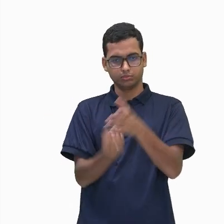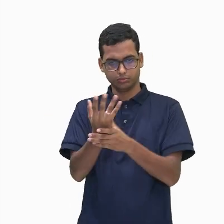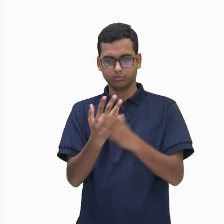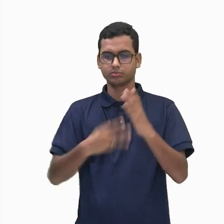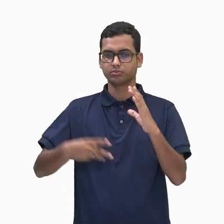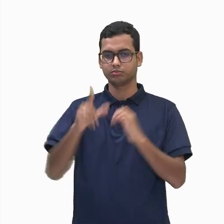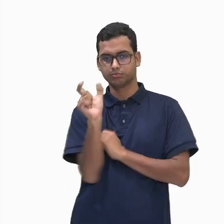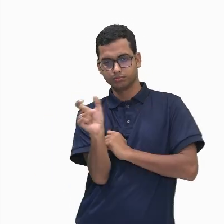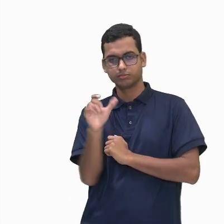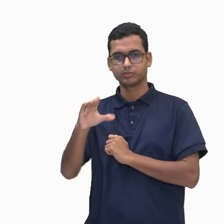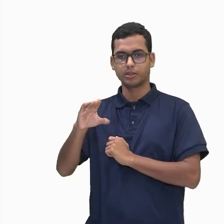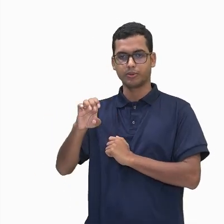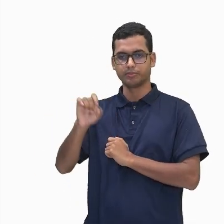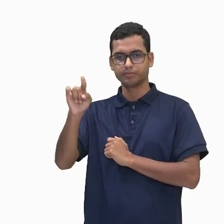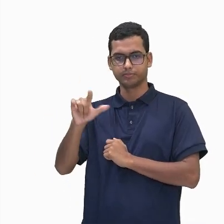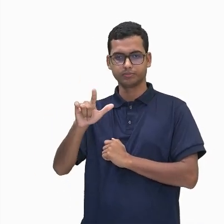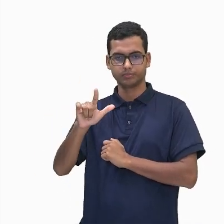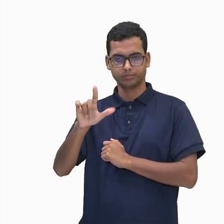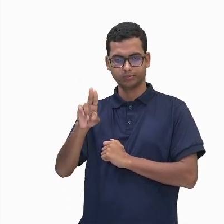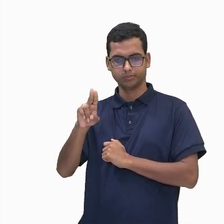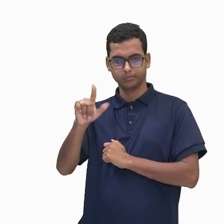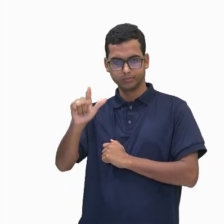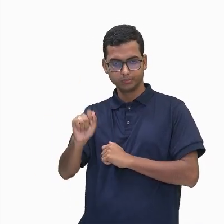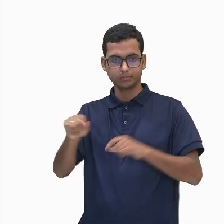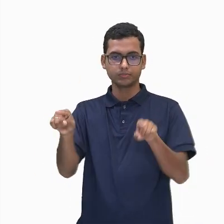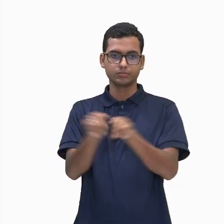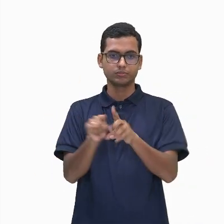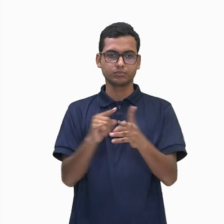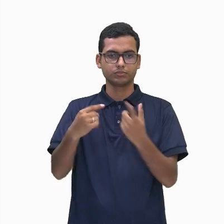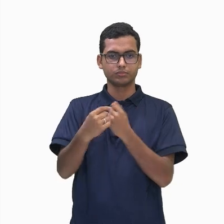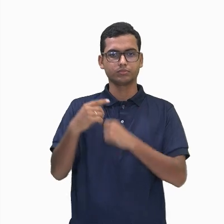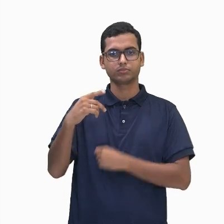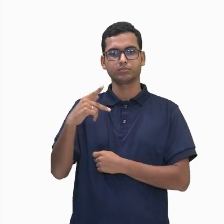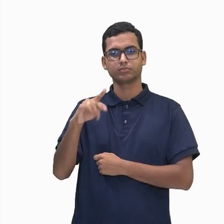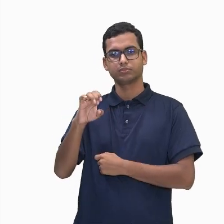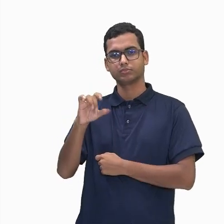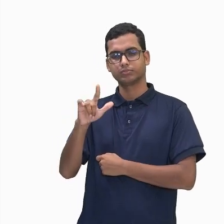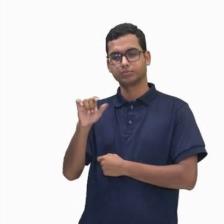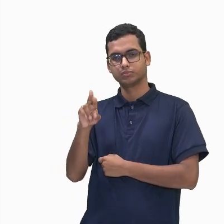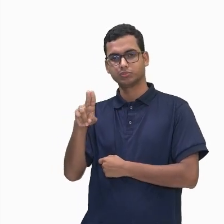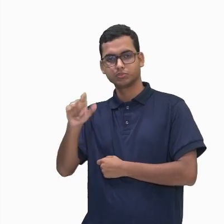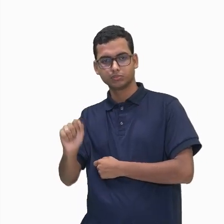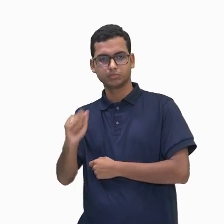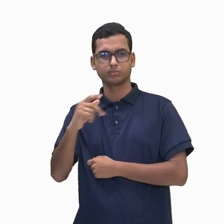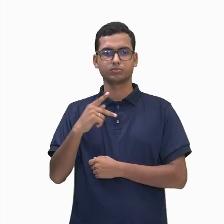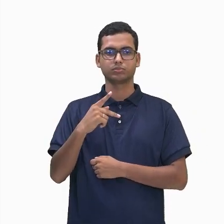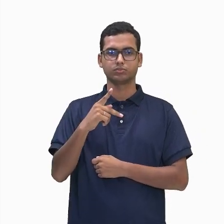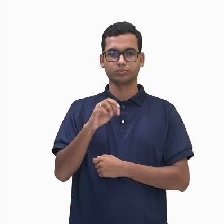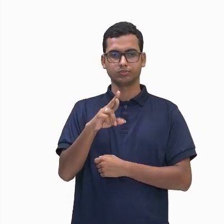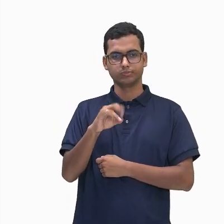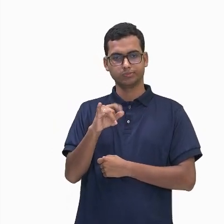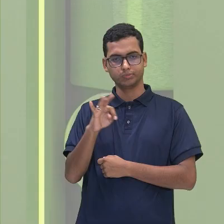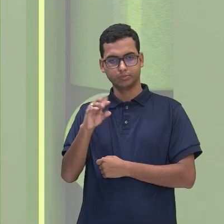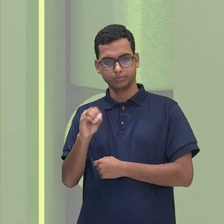do termo célula, células, procariontes e eucariontes.